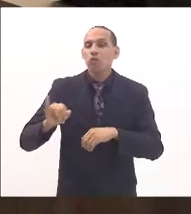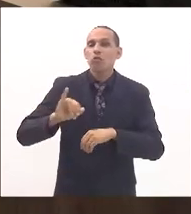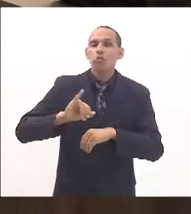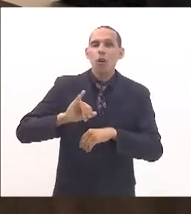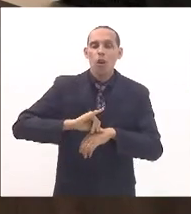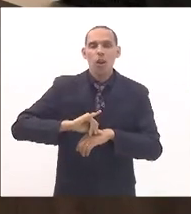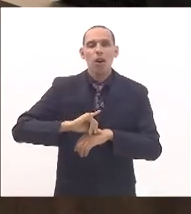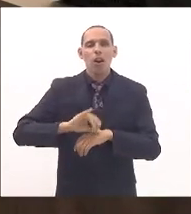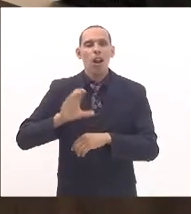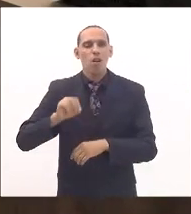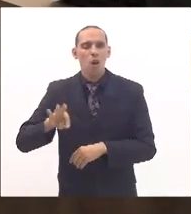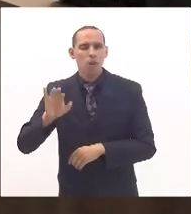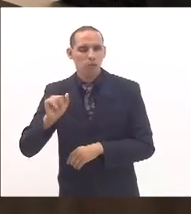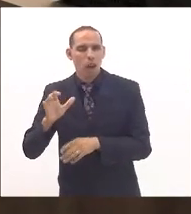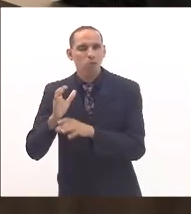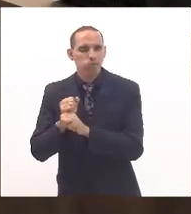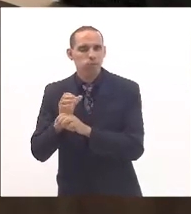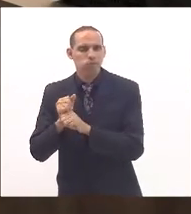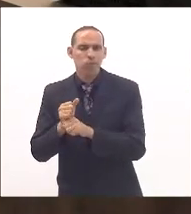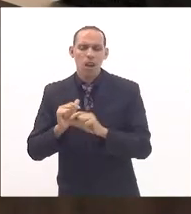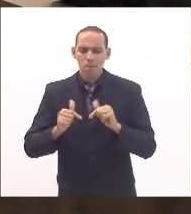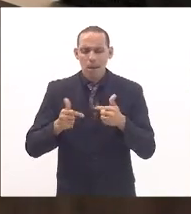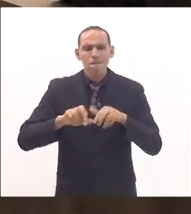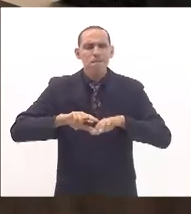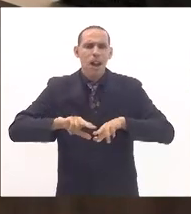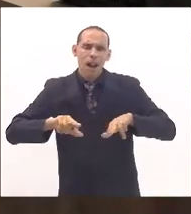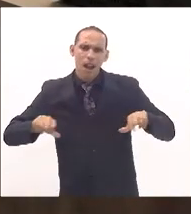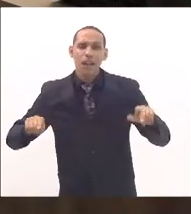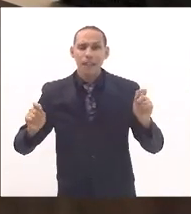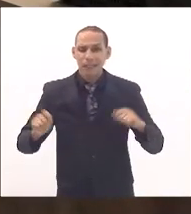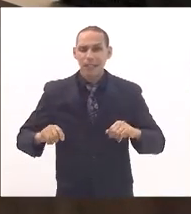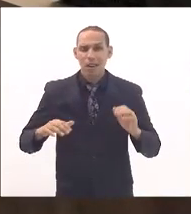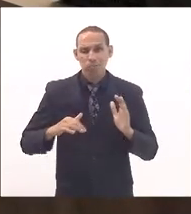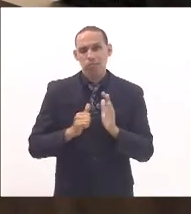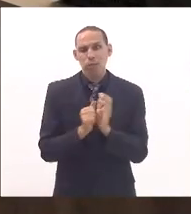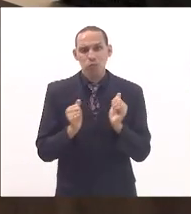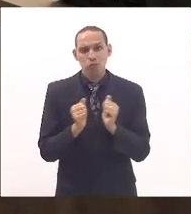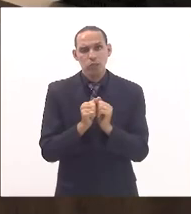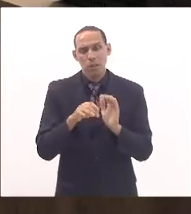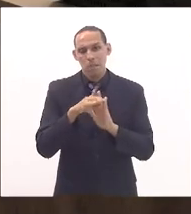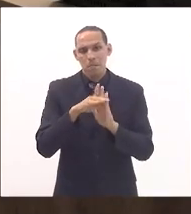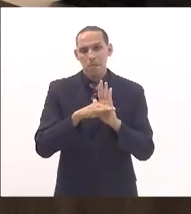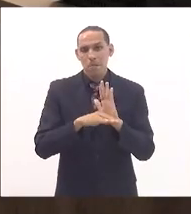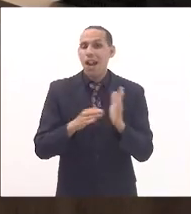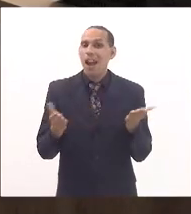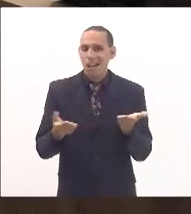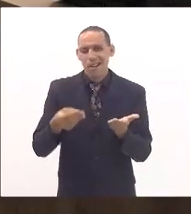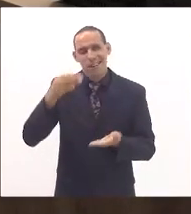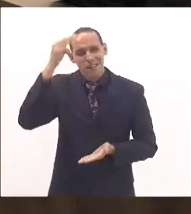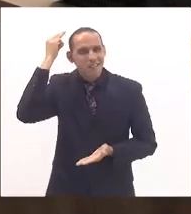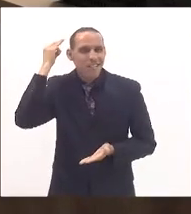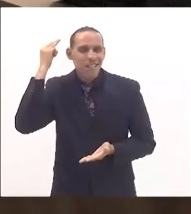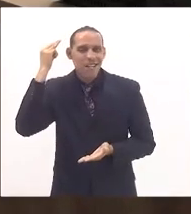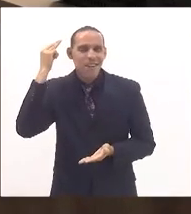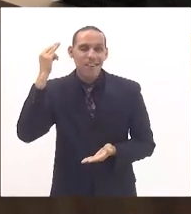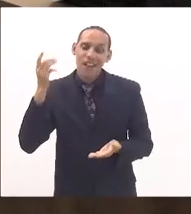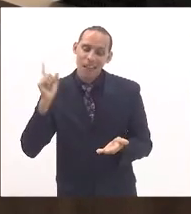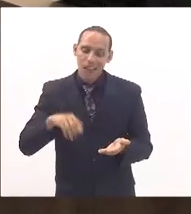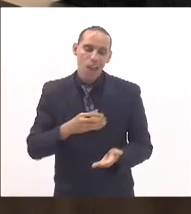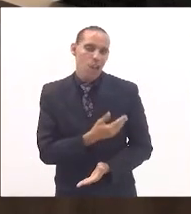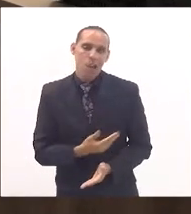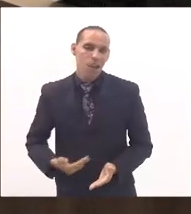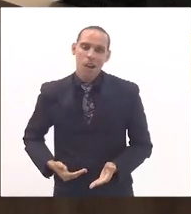esses estabelecimentos pagam. Enfim, tem um conjunto de iniciativas que se inscrevem nesse programa. E agora, Márcio, a bola está com o governo,